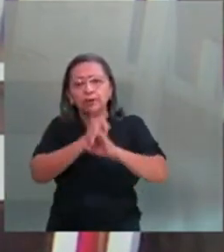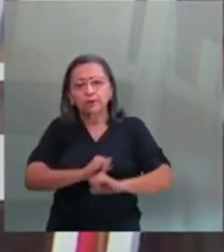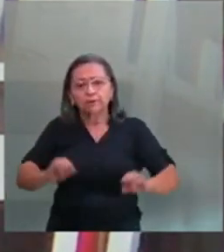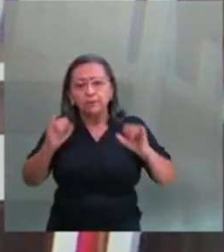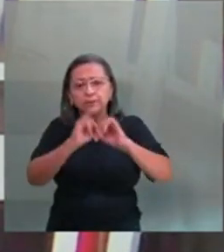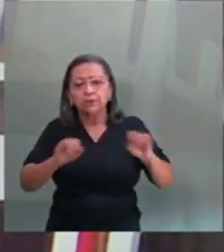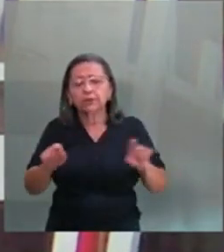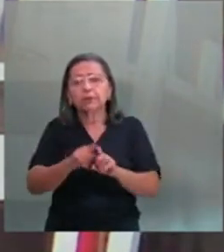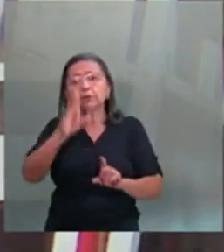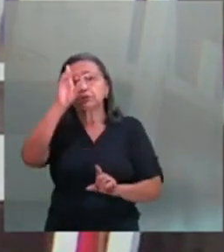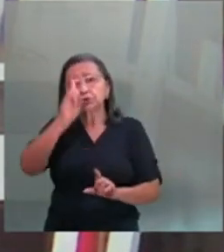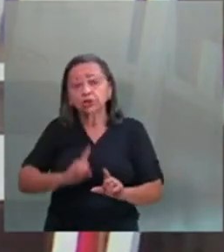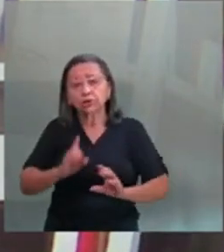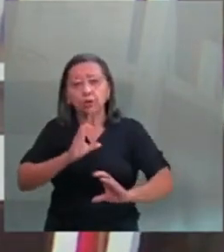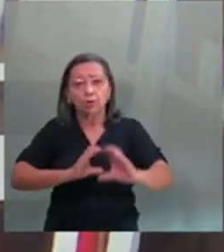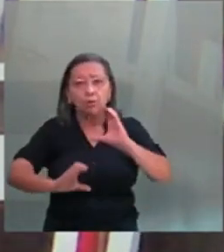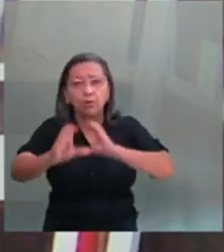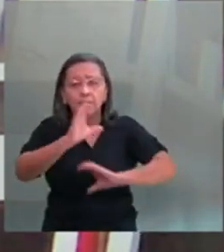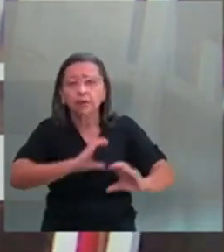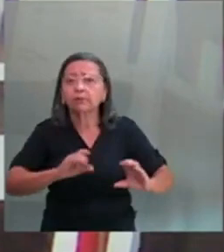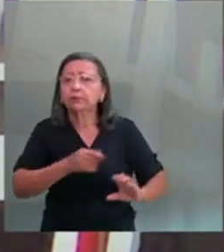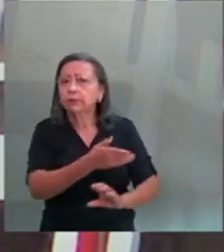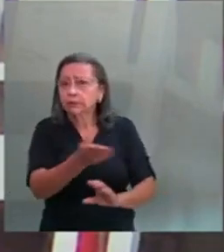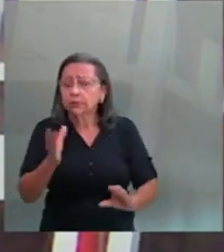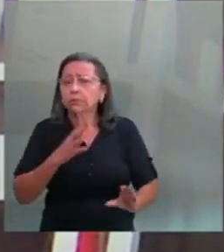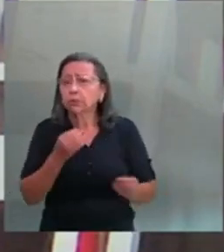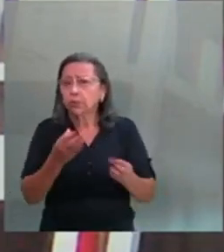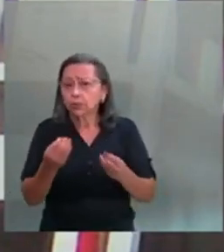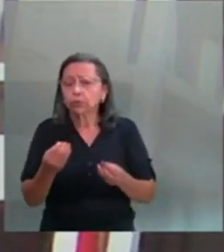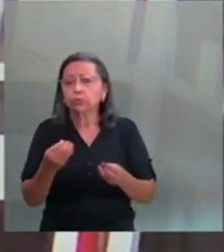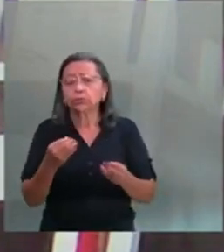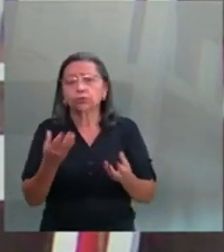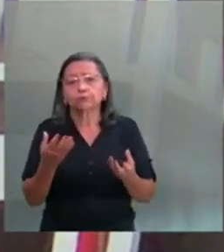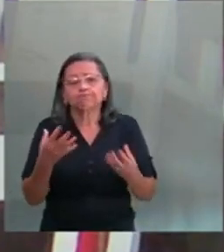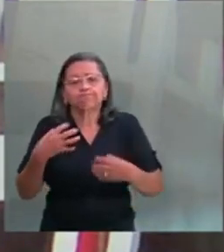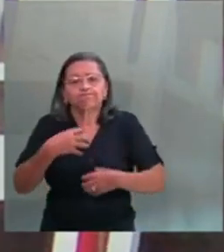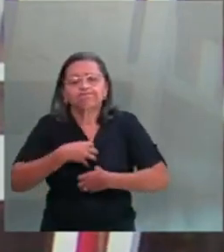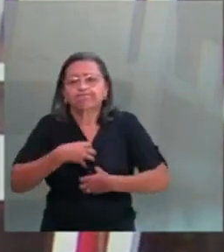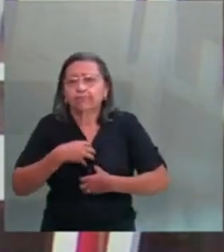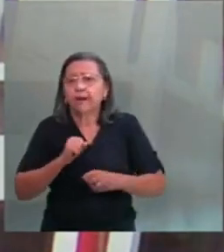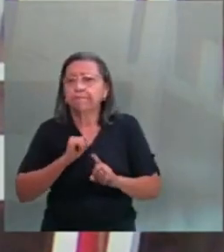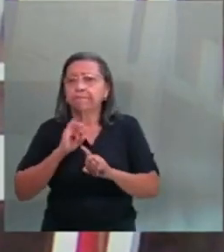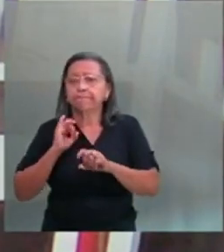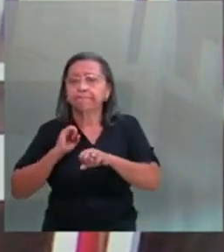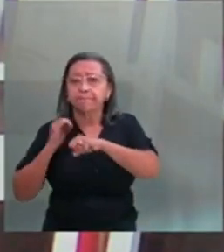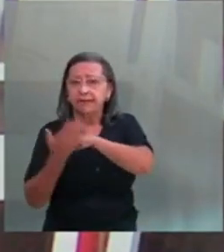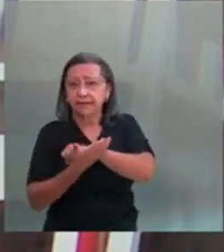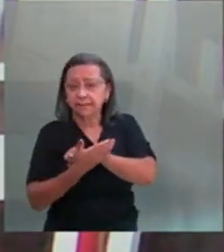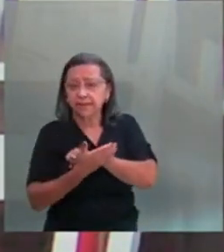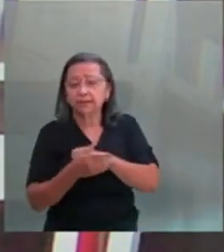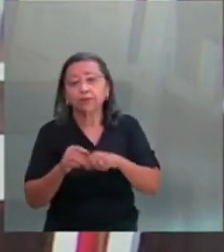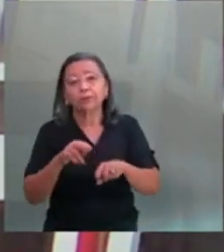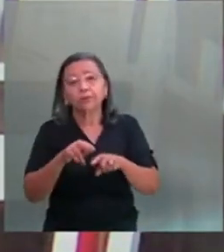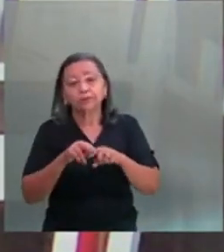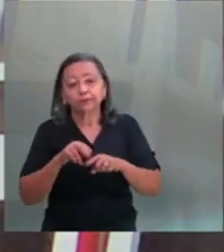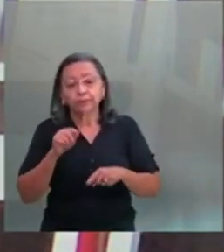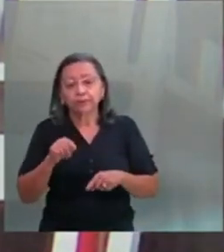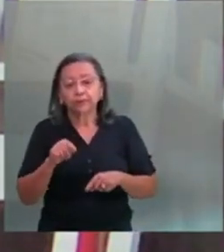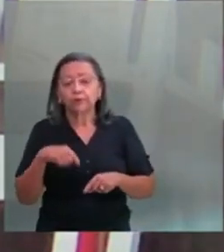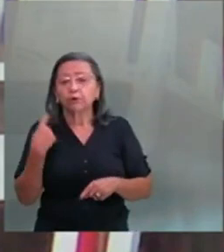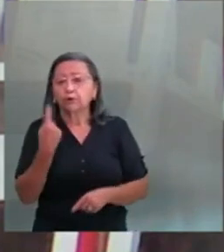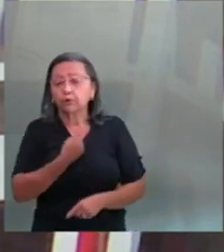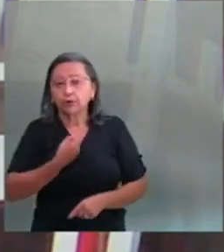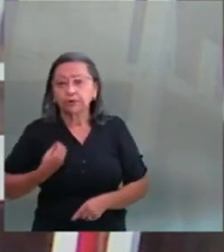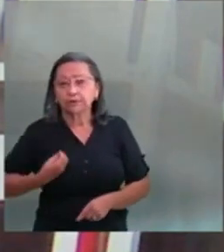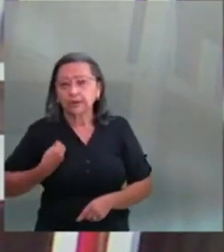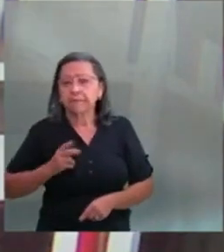e o direito à comunicação e estão sendo bastante atingidos pela pandemia. E com isso, senhor senador, estaremos